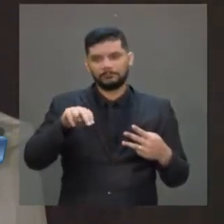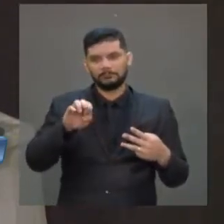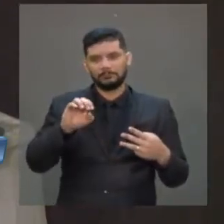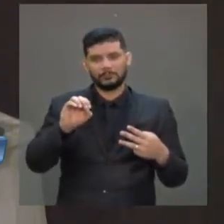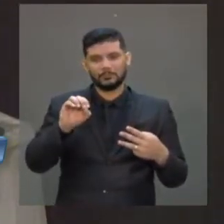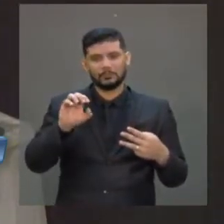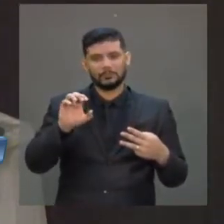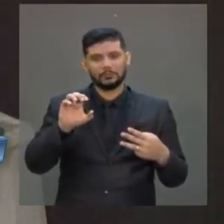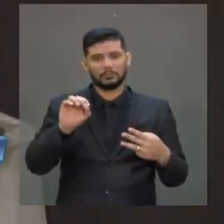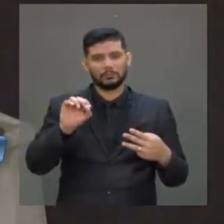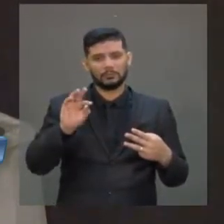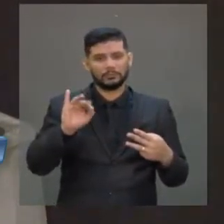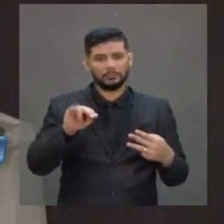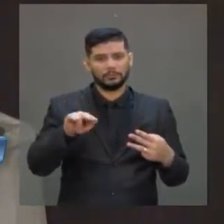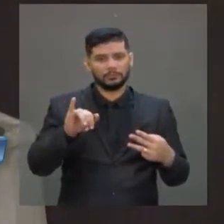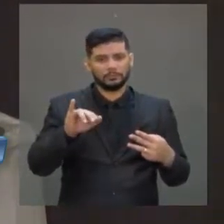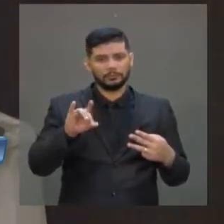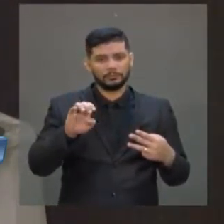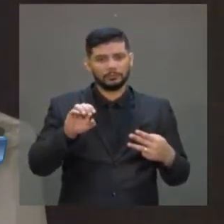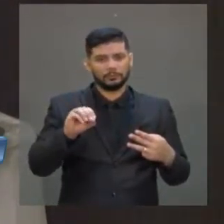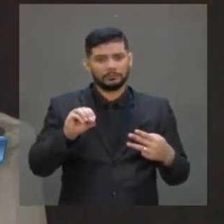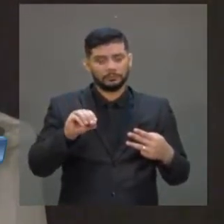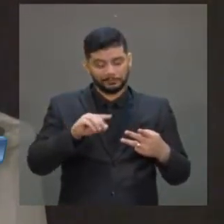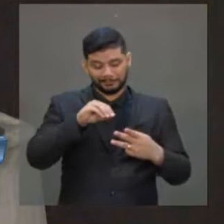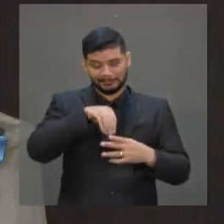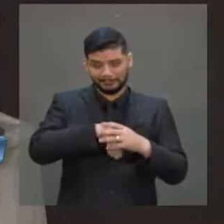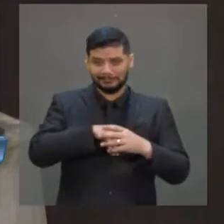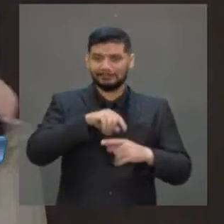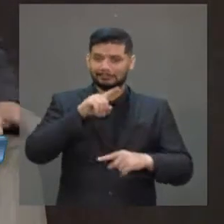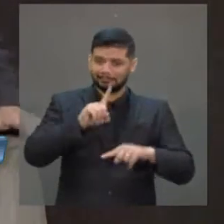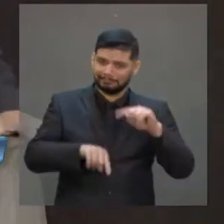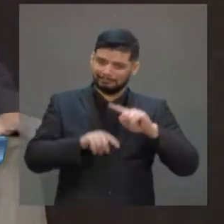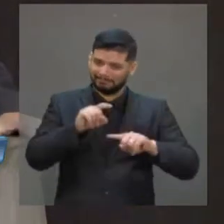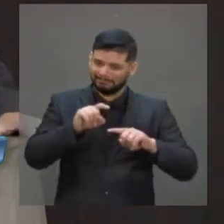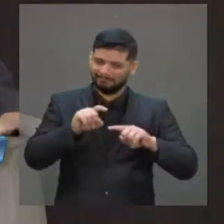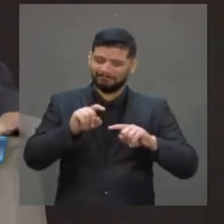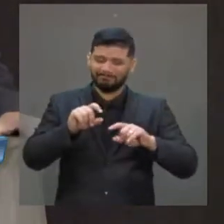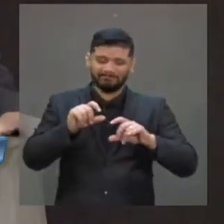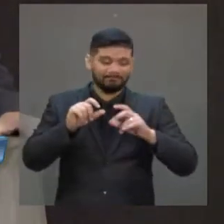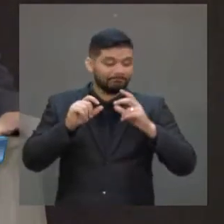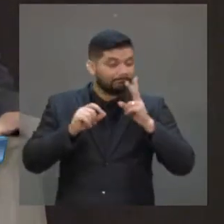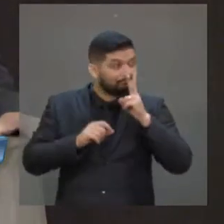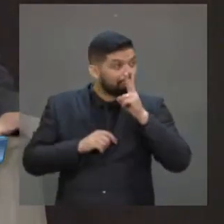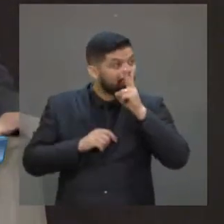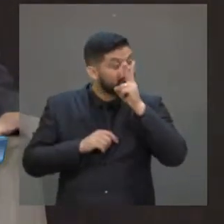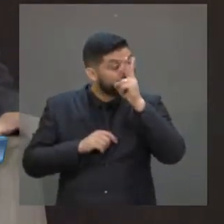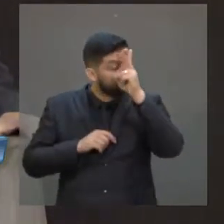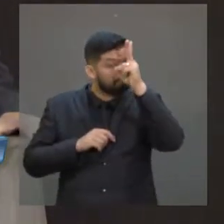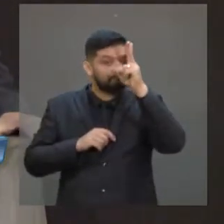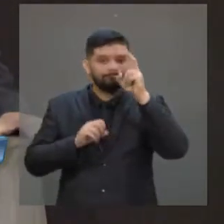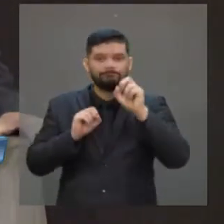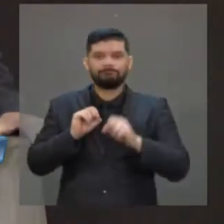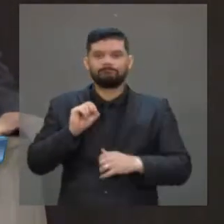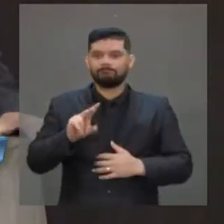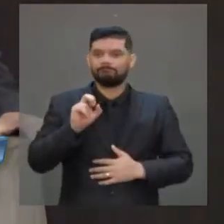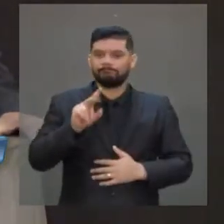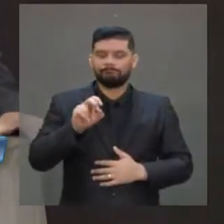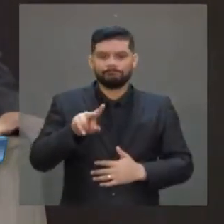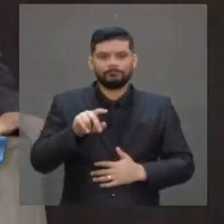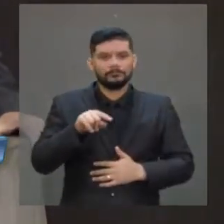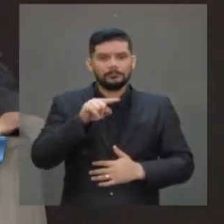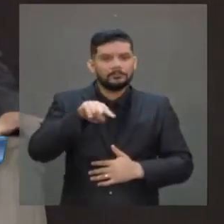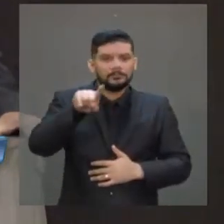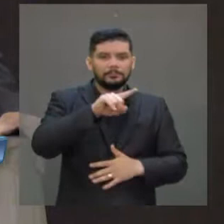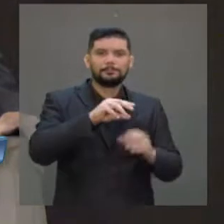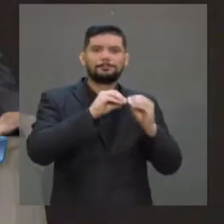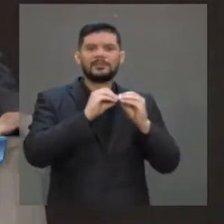neonicotinoides, eles são altamente tóxicos e, repito, matam milhões de abelhas, onde